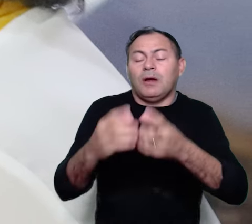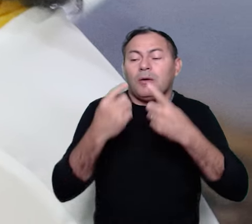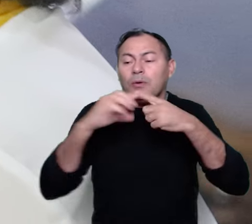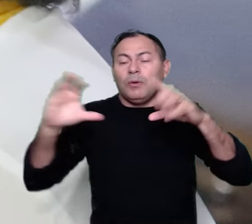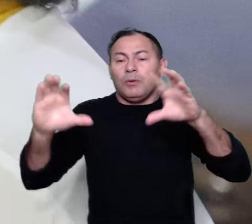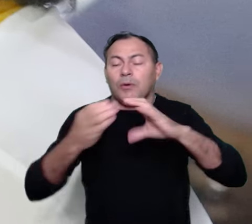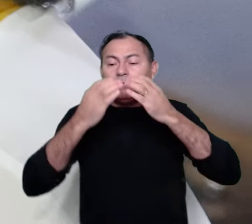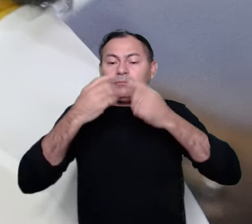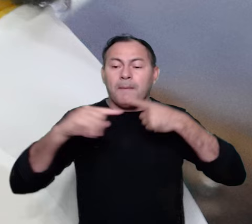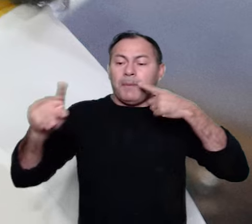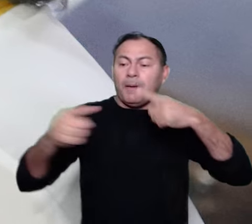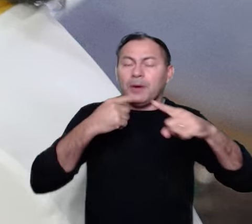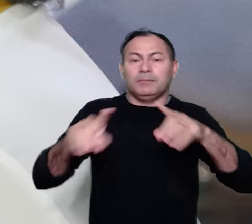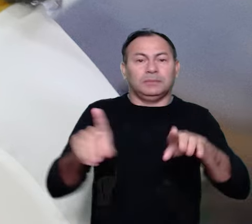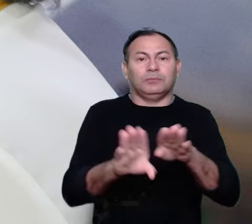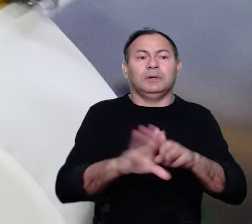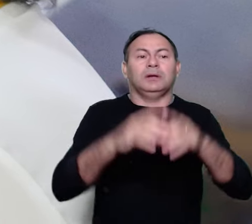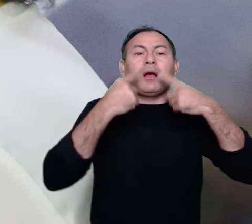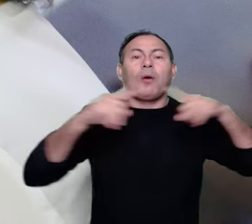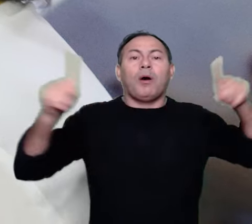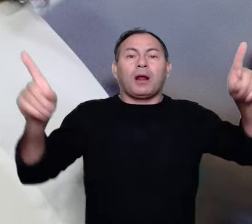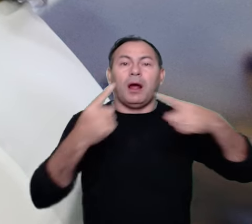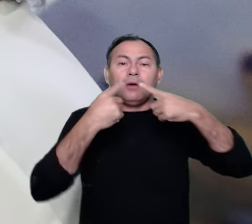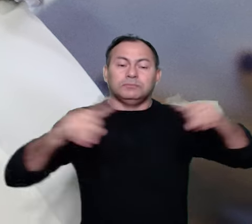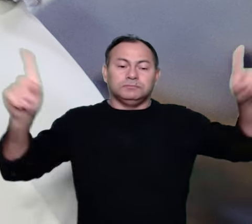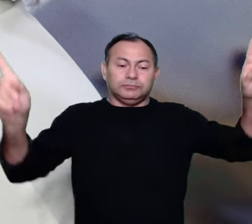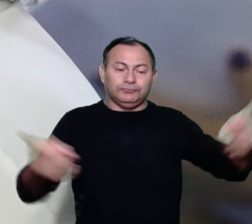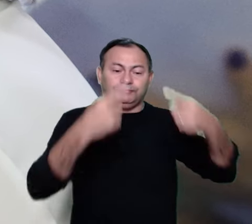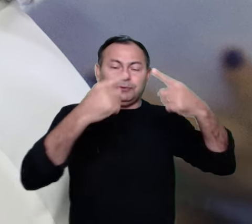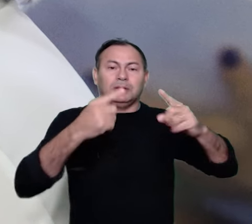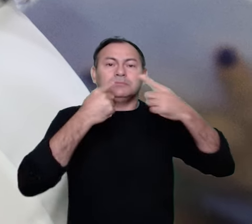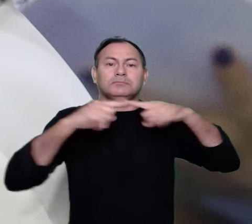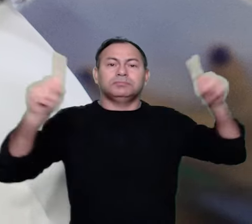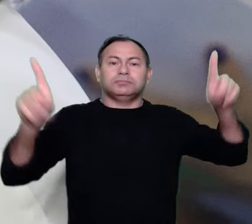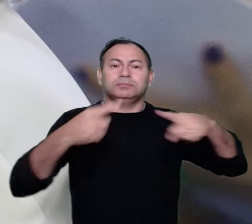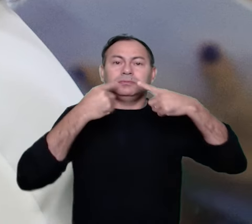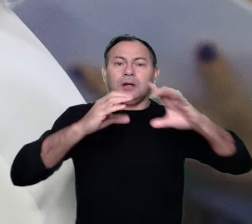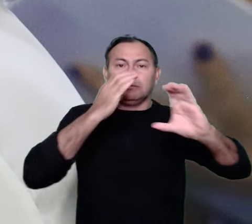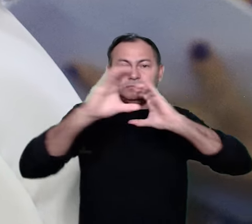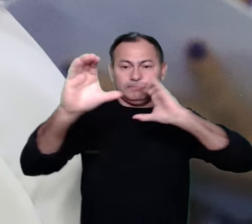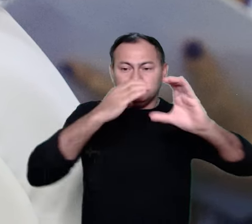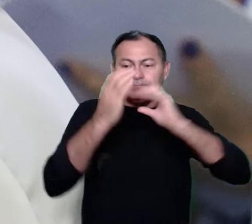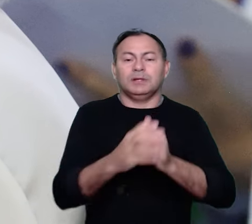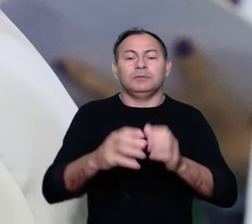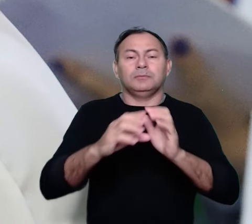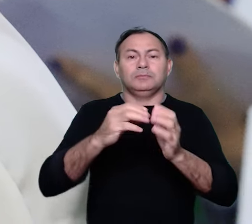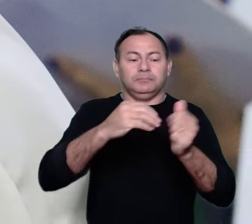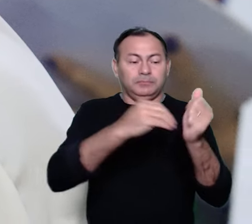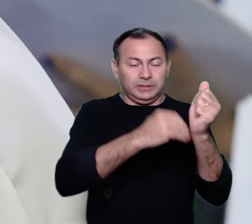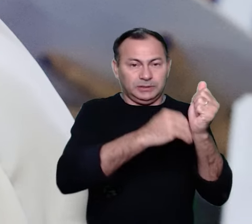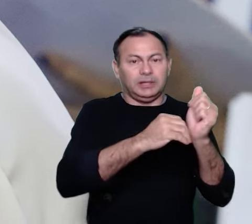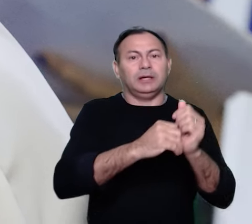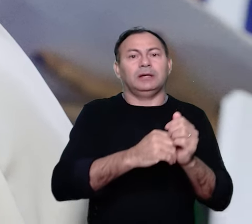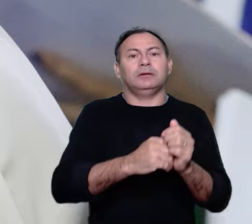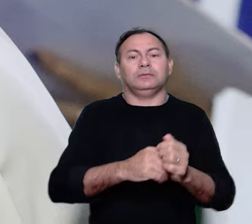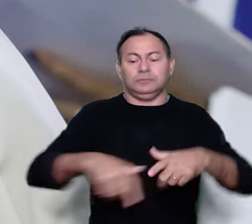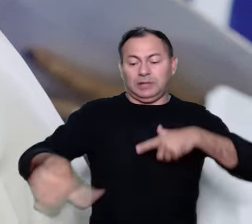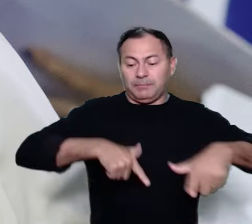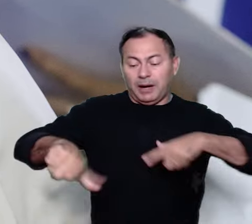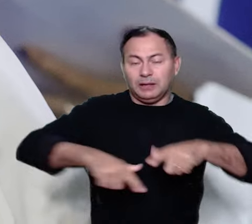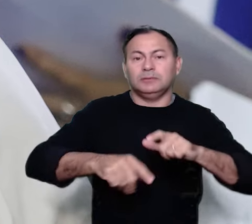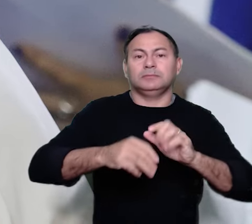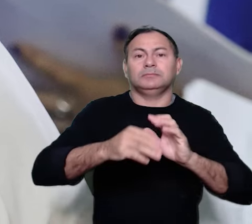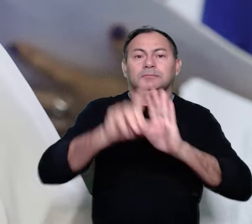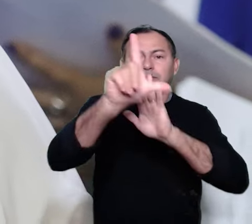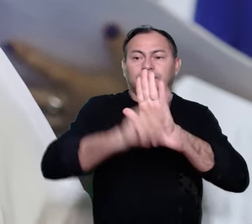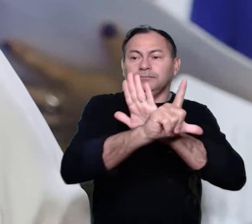de um coro de concerto, mas de um coral que exerce um ministério litúrgico, com uma mentalidade